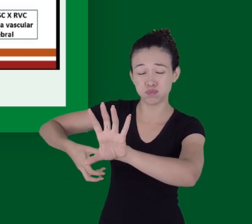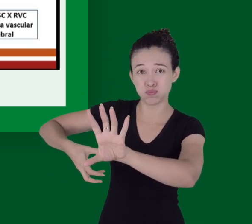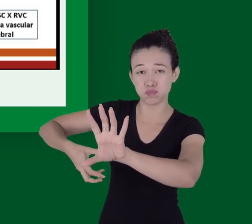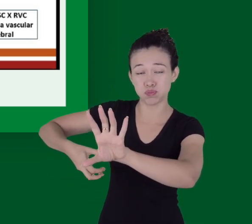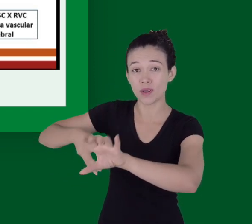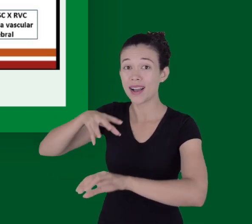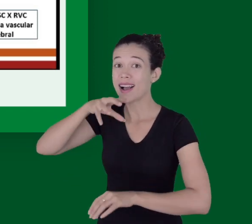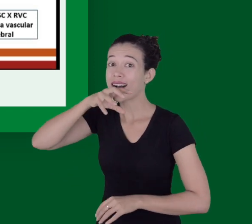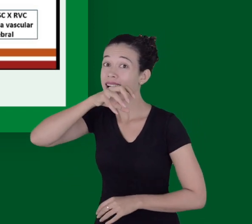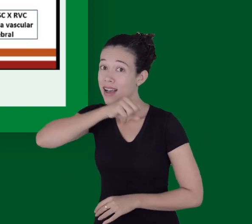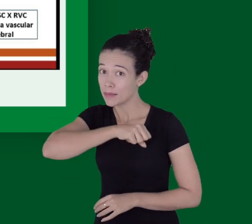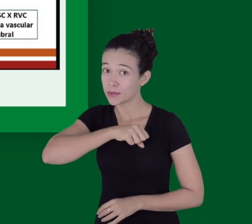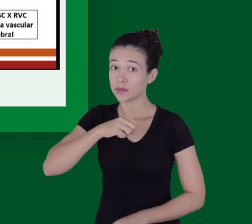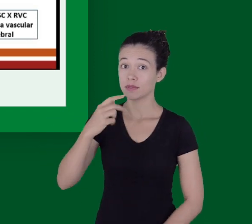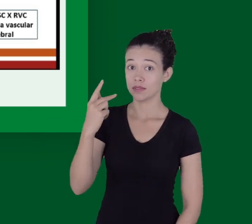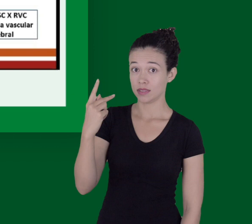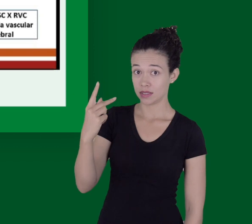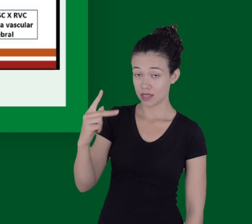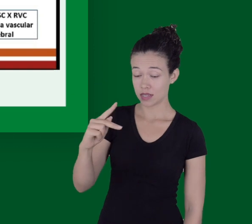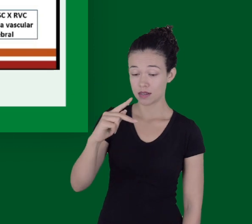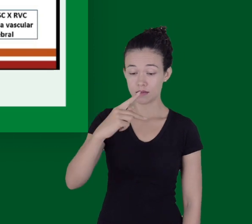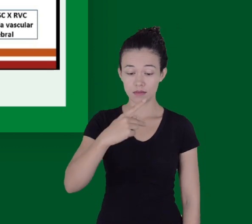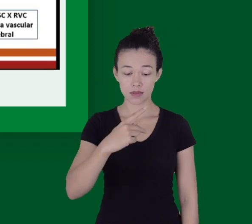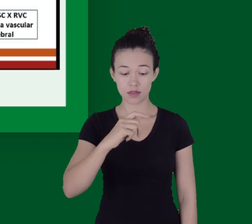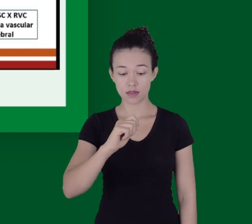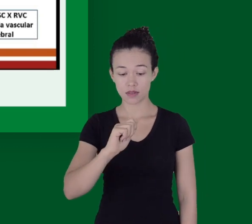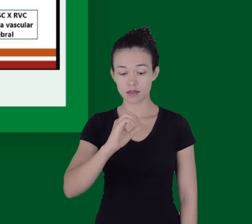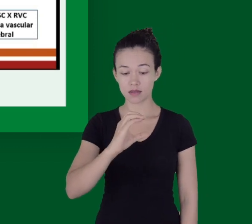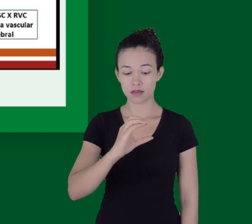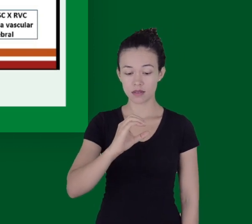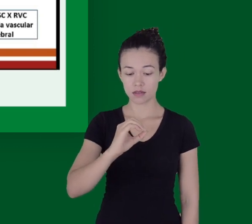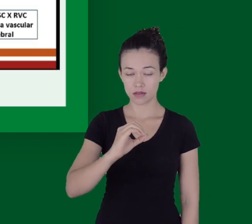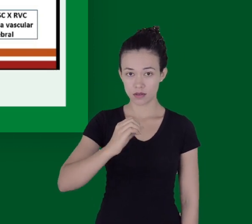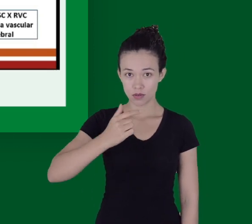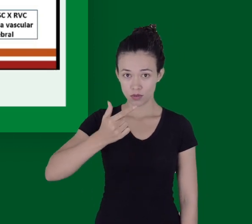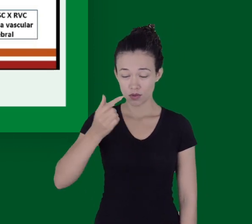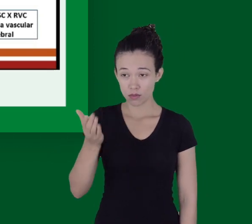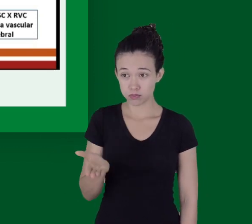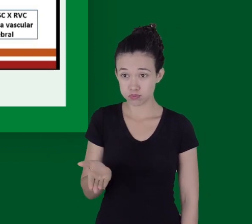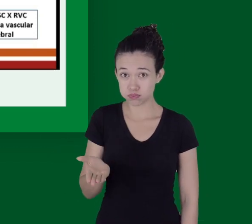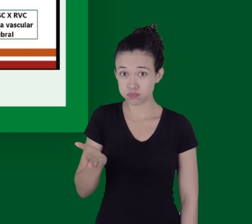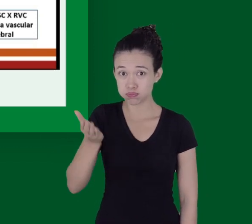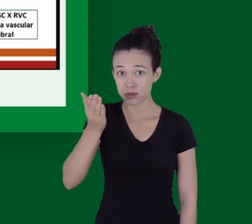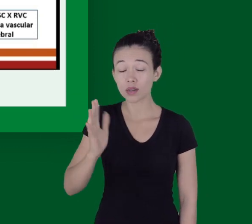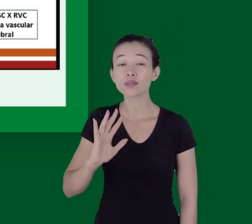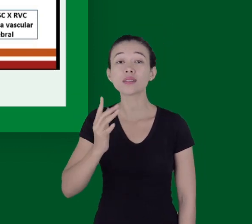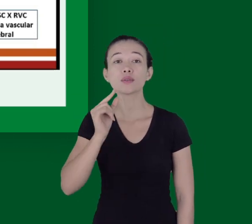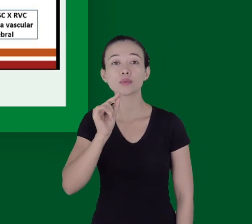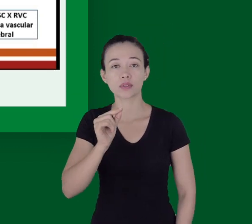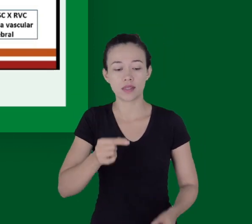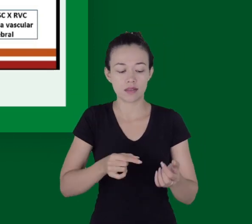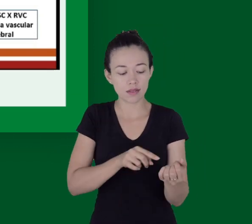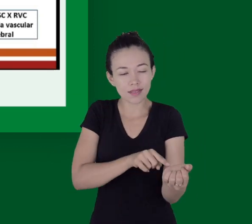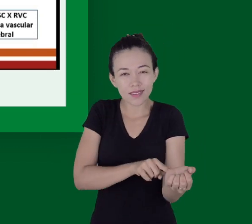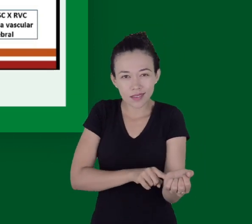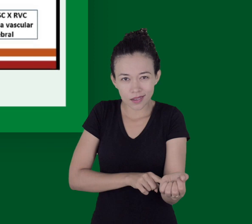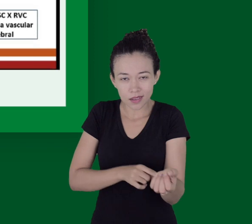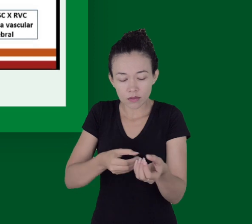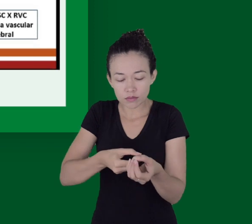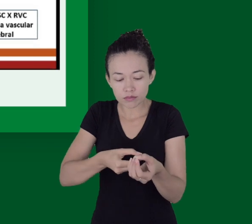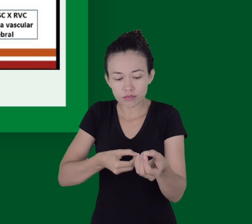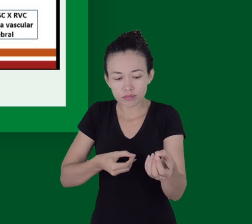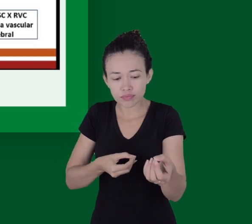de CO2, isso indiretamente me provoca vasoconstrição, porque os capilares eles são extremamente